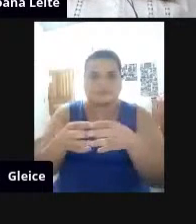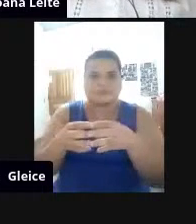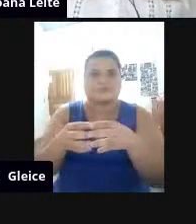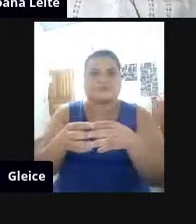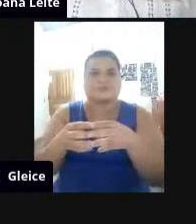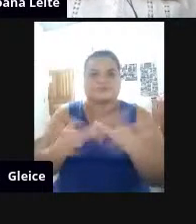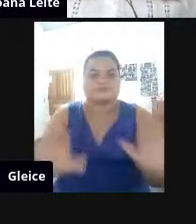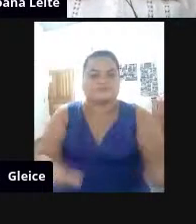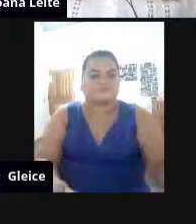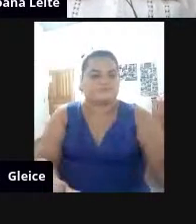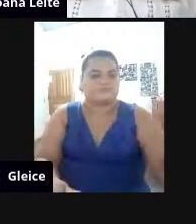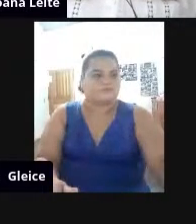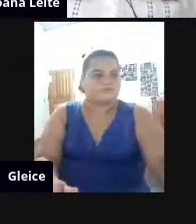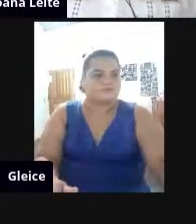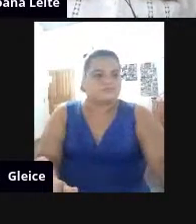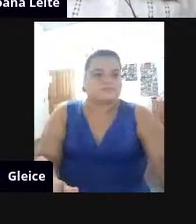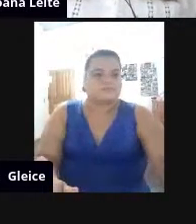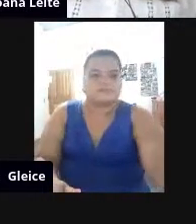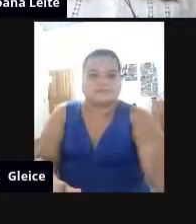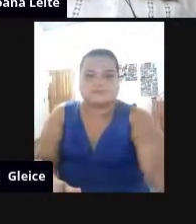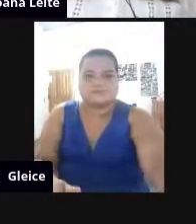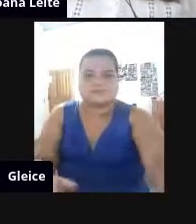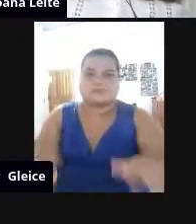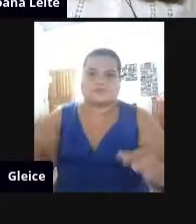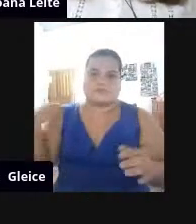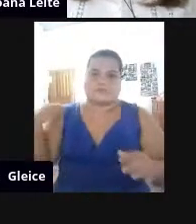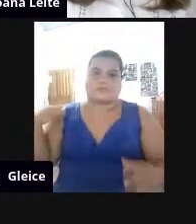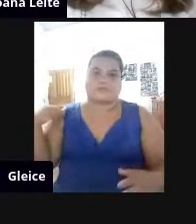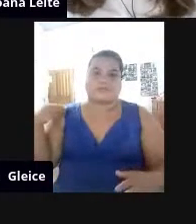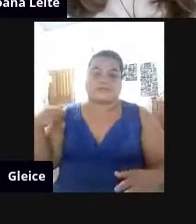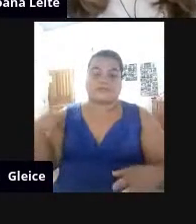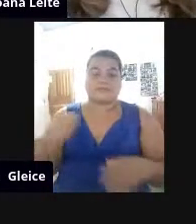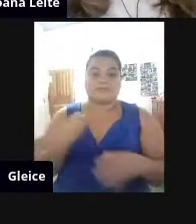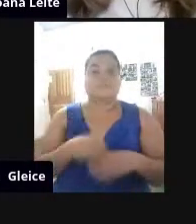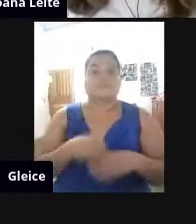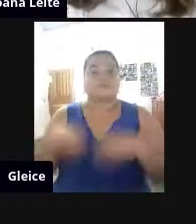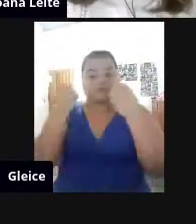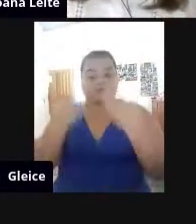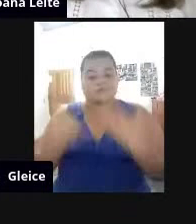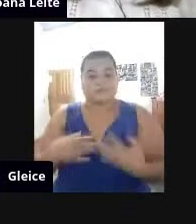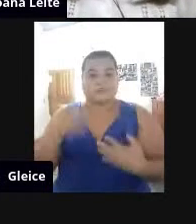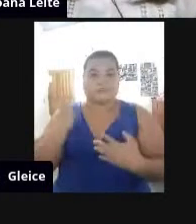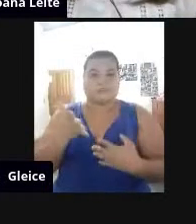dados. Em relação às alergias alimentares, como eu falei, muito prevalente, né,